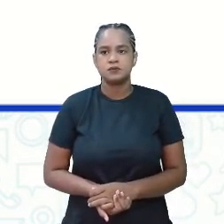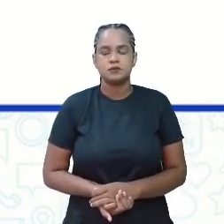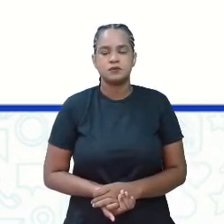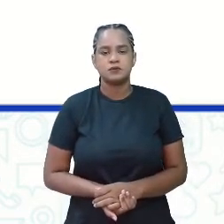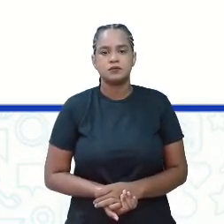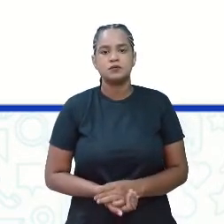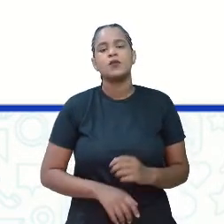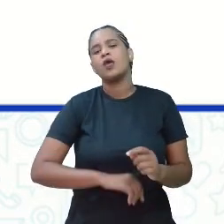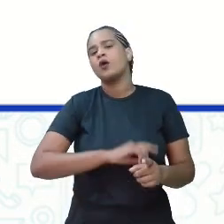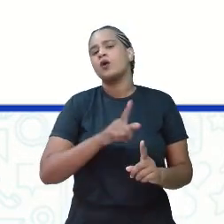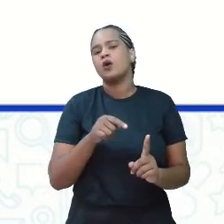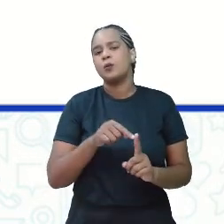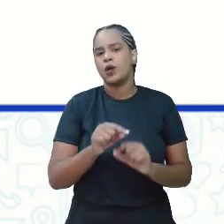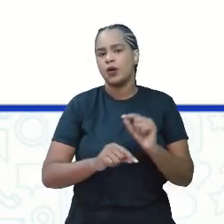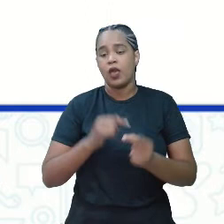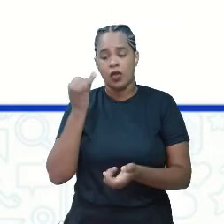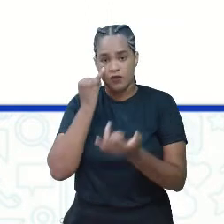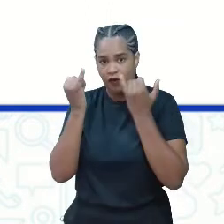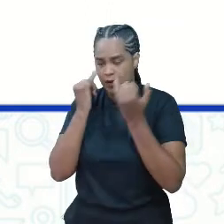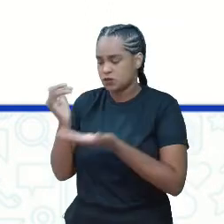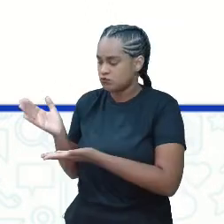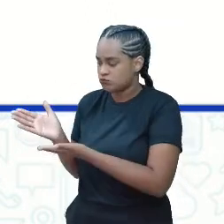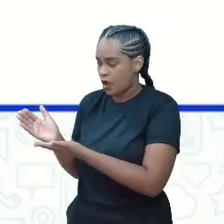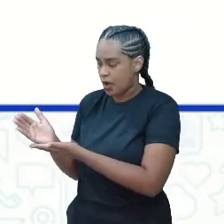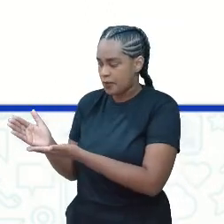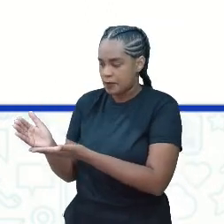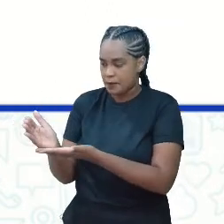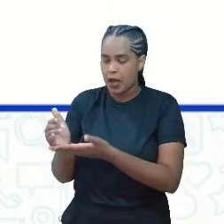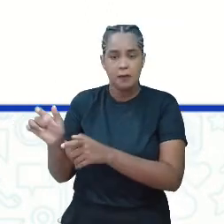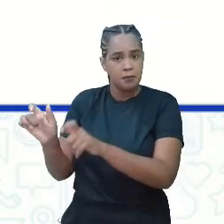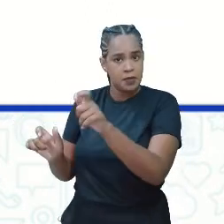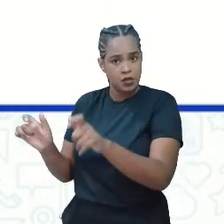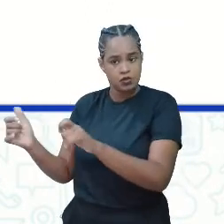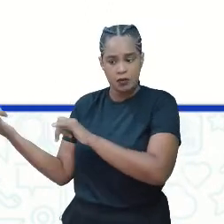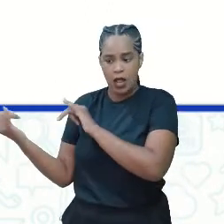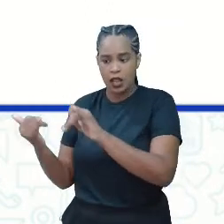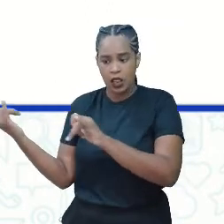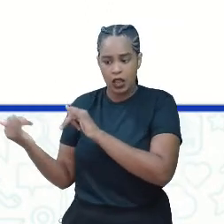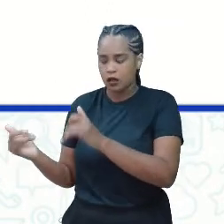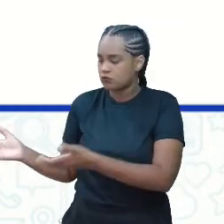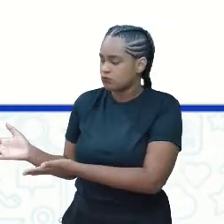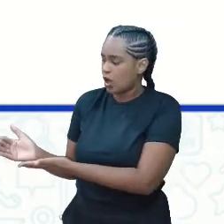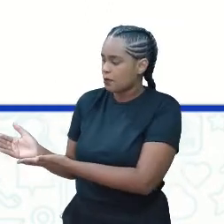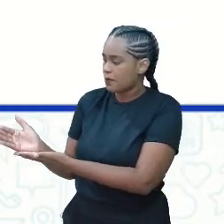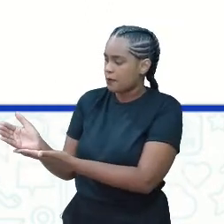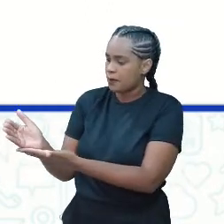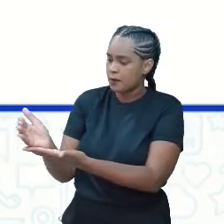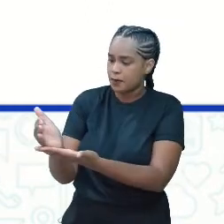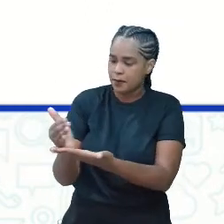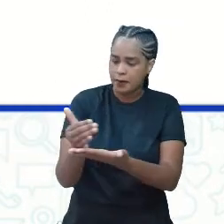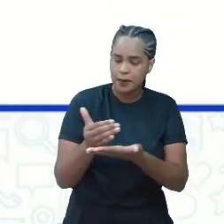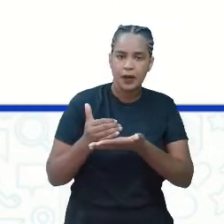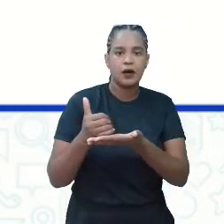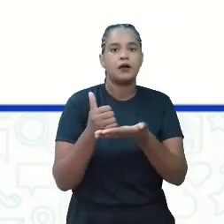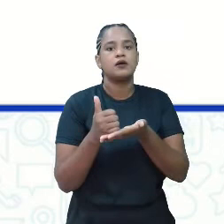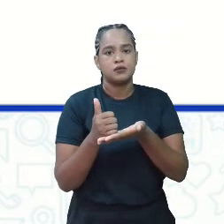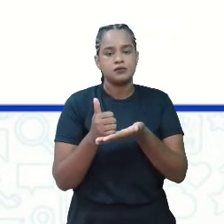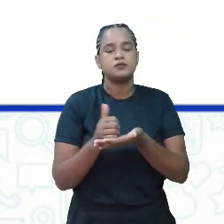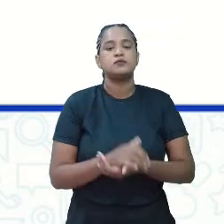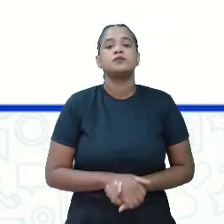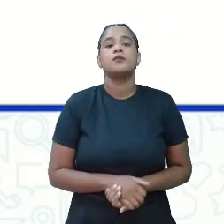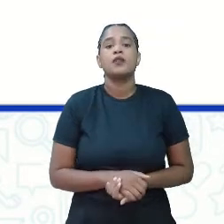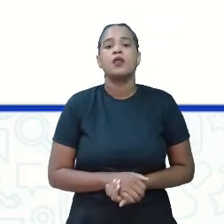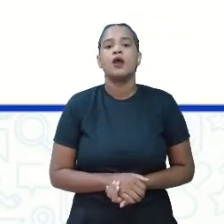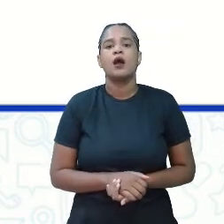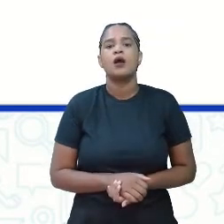Ela busca colher informações por meio de relatos de pessoas envolvidas, né, naquelas situações, na notícia